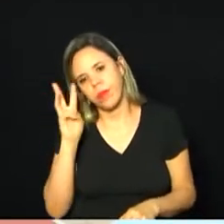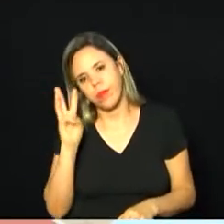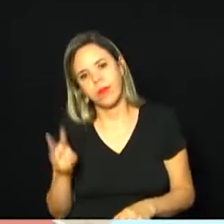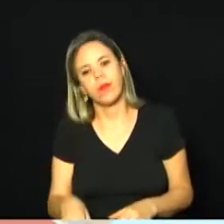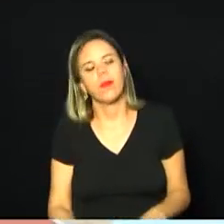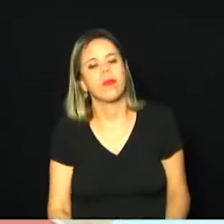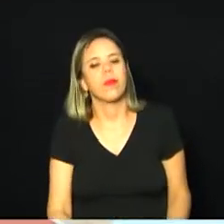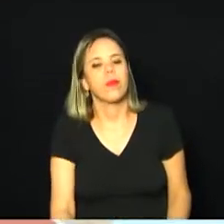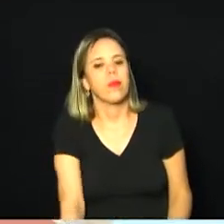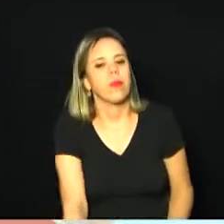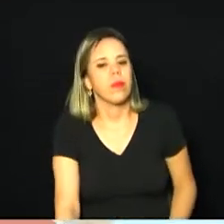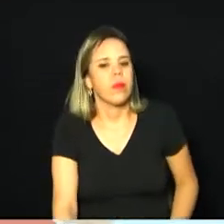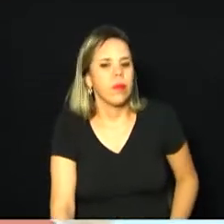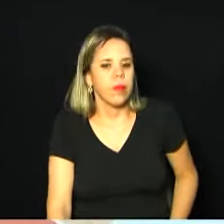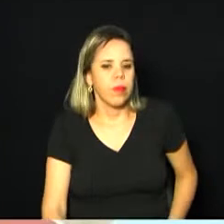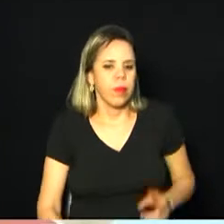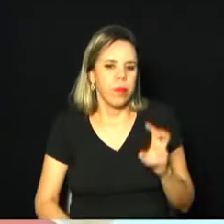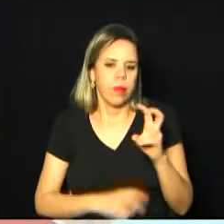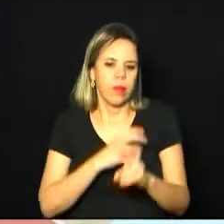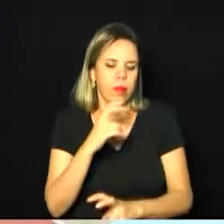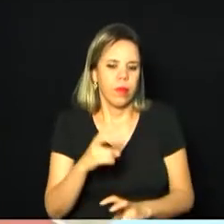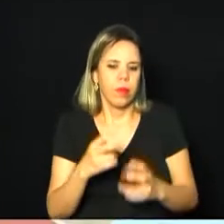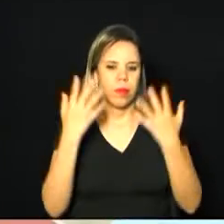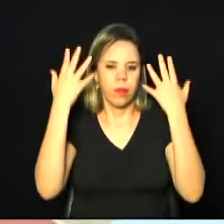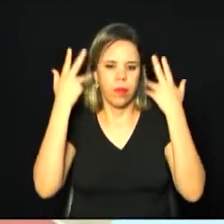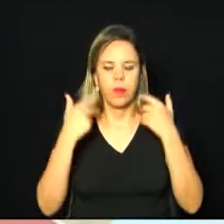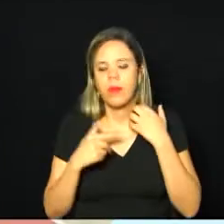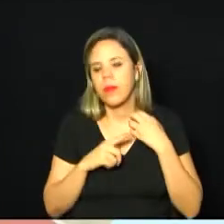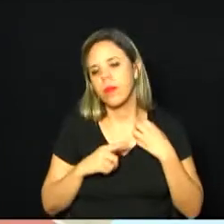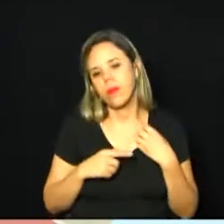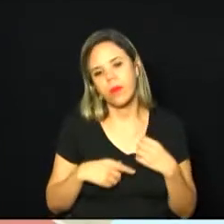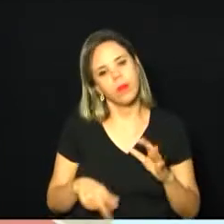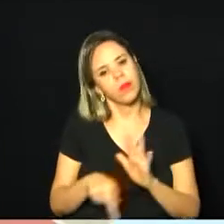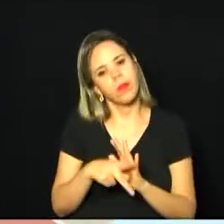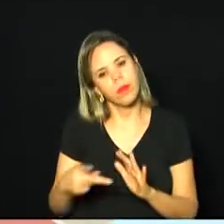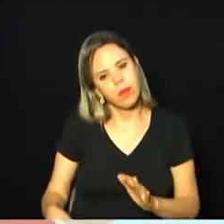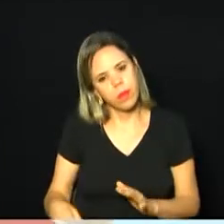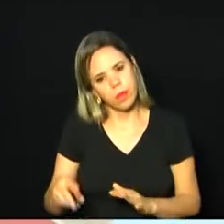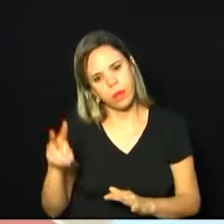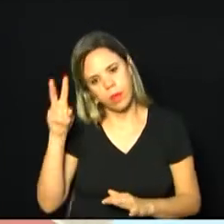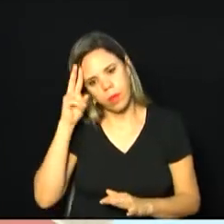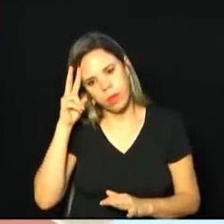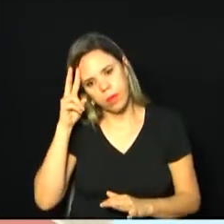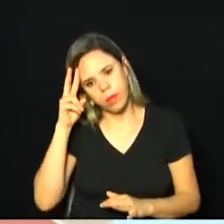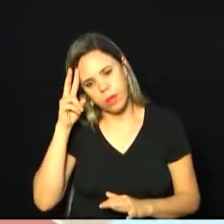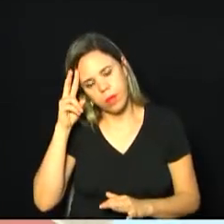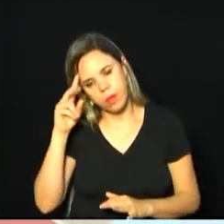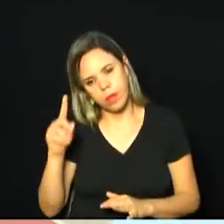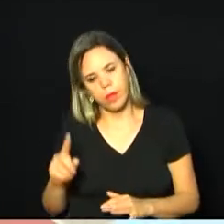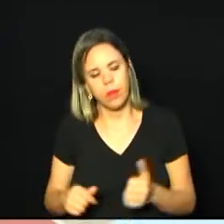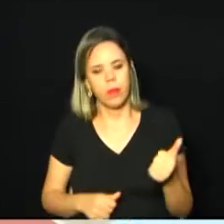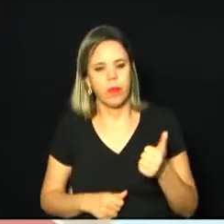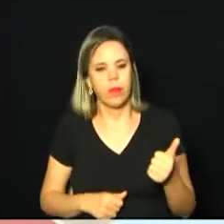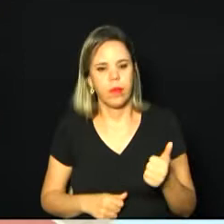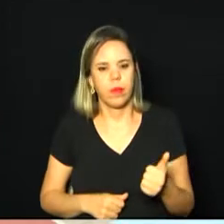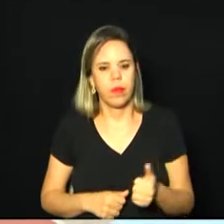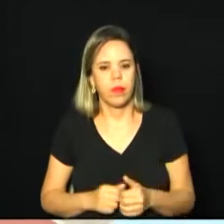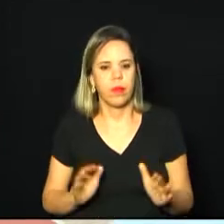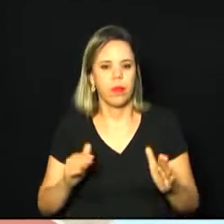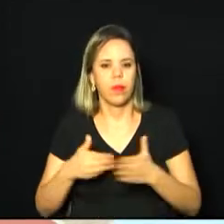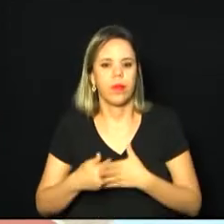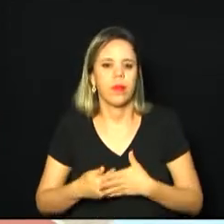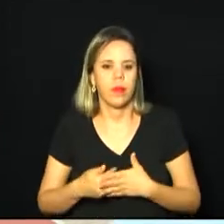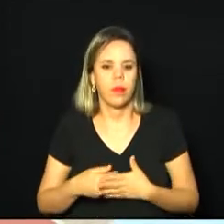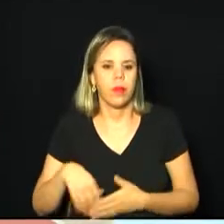terça-feira o Bosque do Jequitibás abre excepcionalmente nesta segunda-feira dia primeiro e ficará